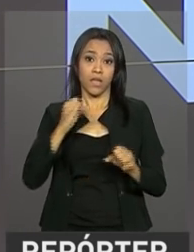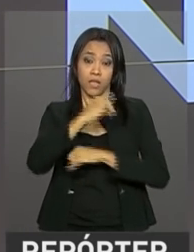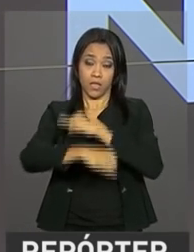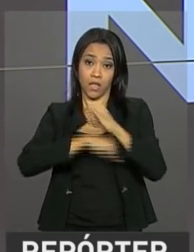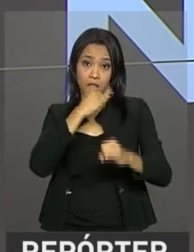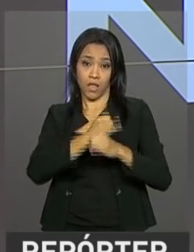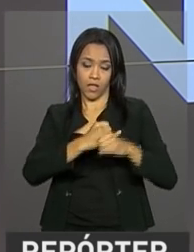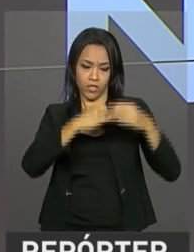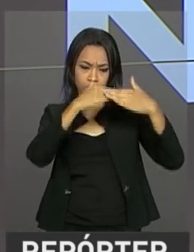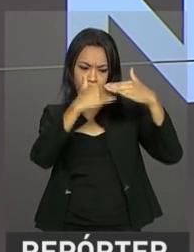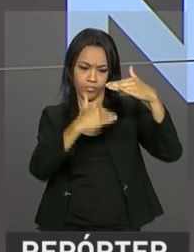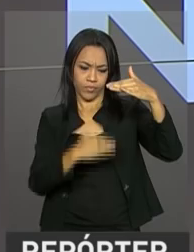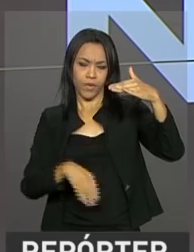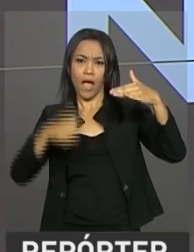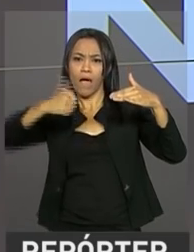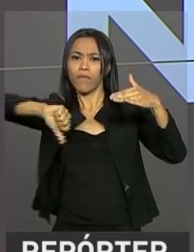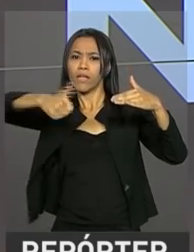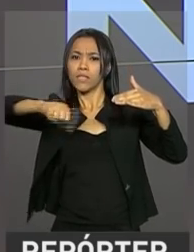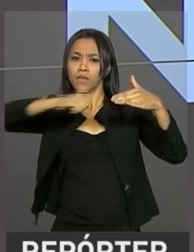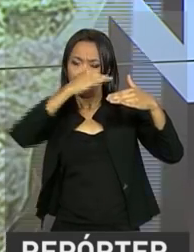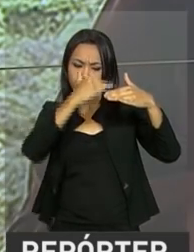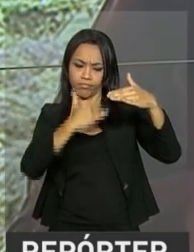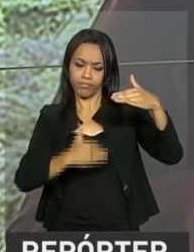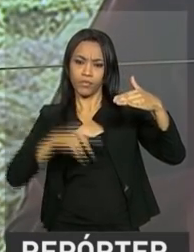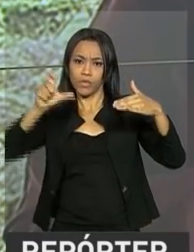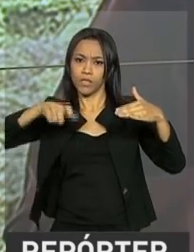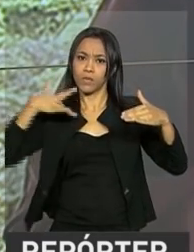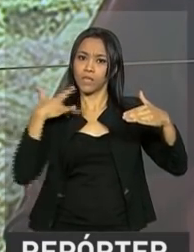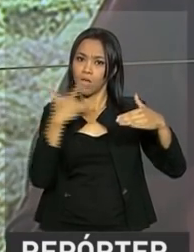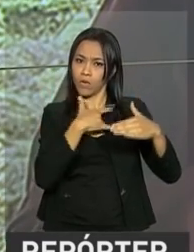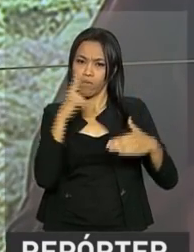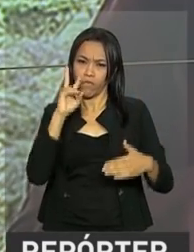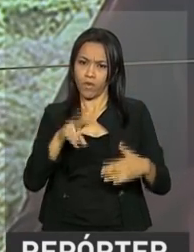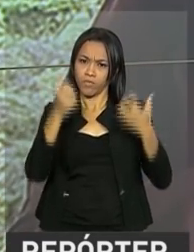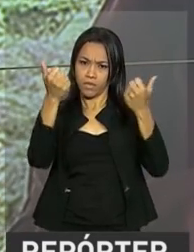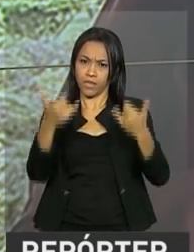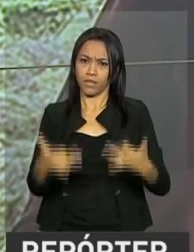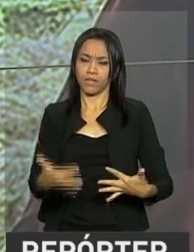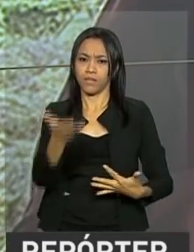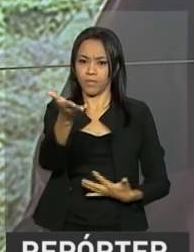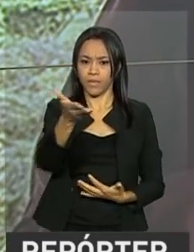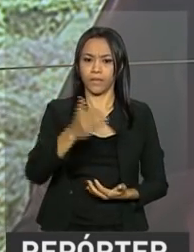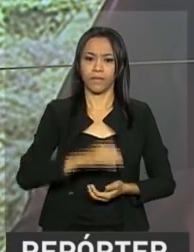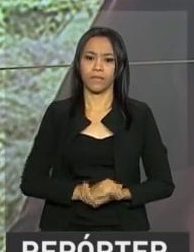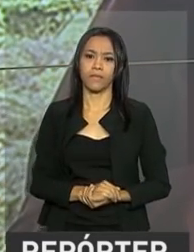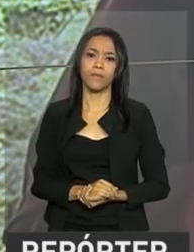as avaliações dos planos. Vamos saber os detalhes ao vivo com Mara Kenup. Oi, Mara.